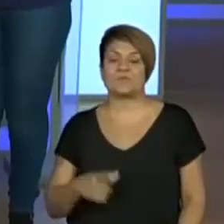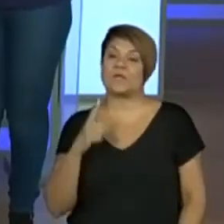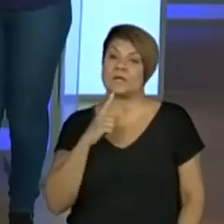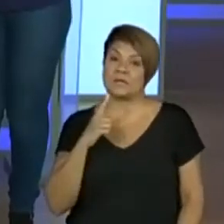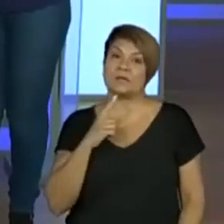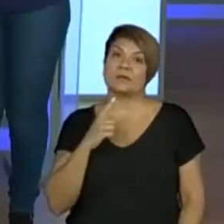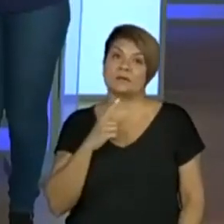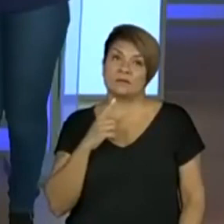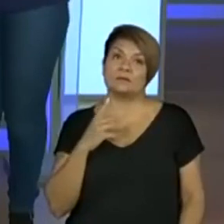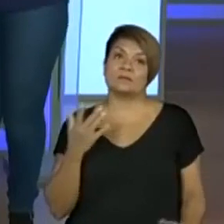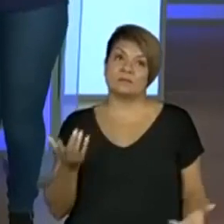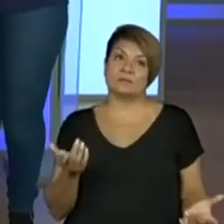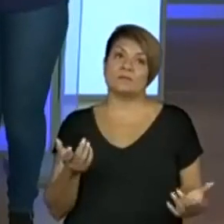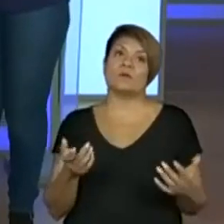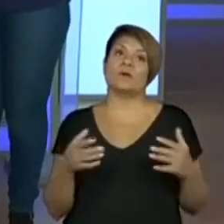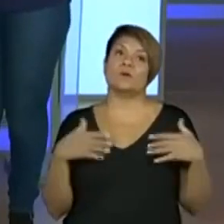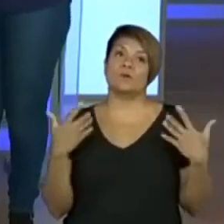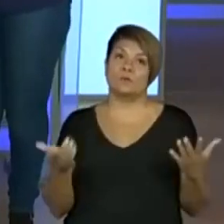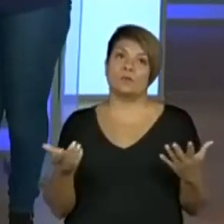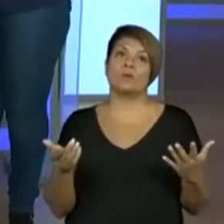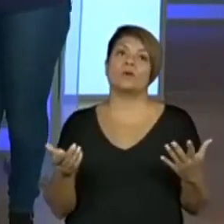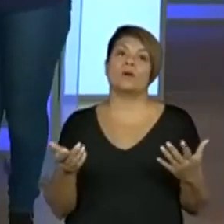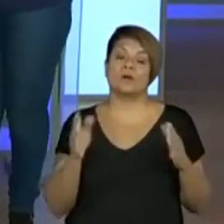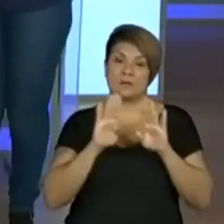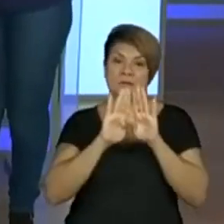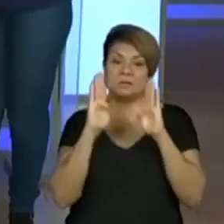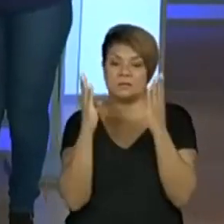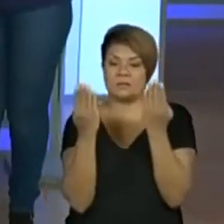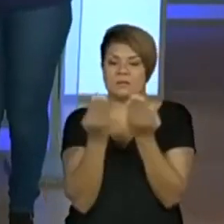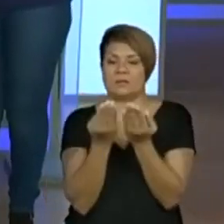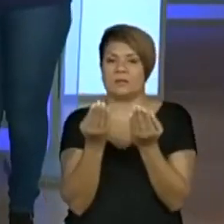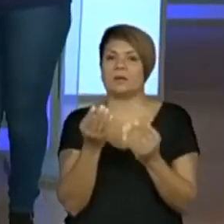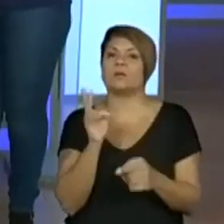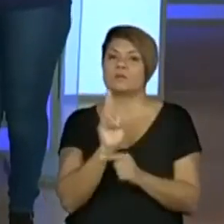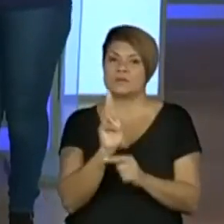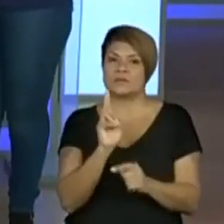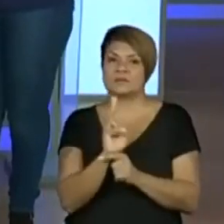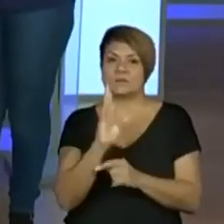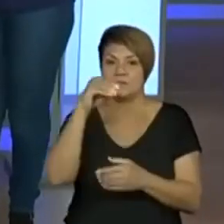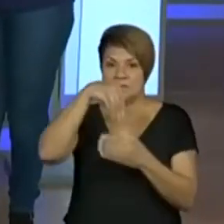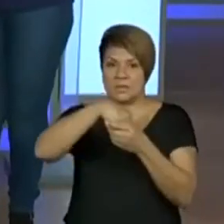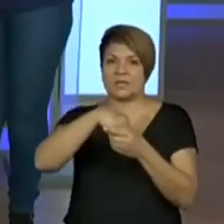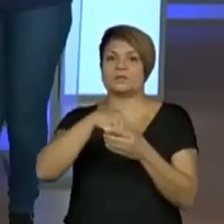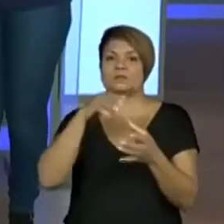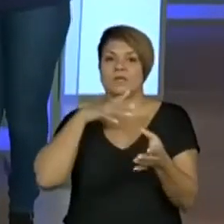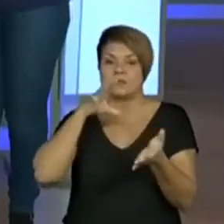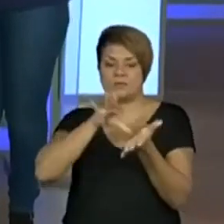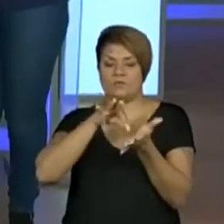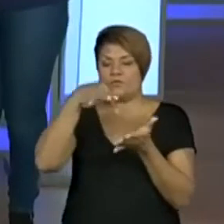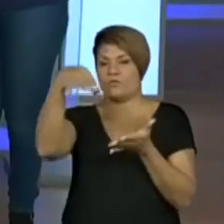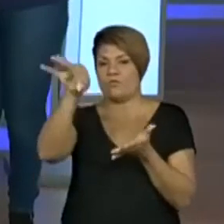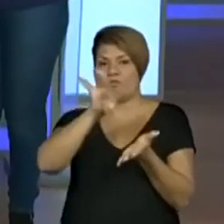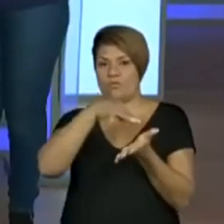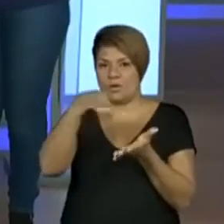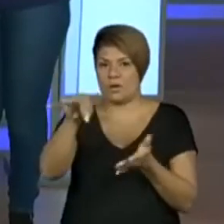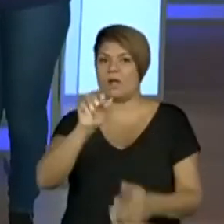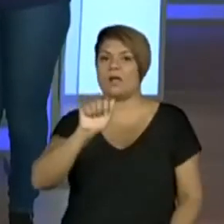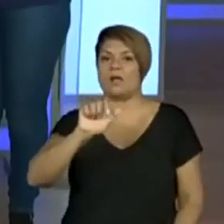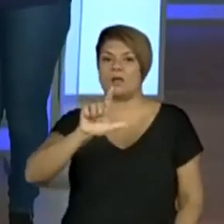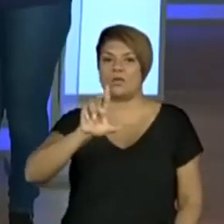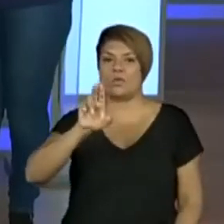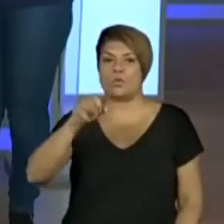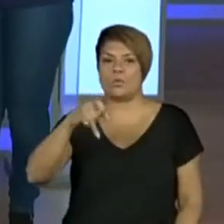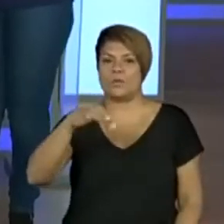também tem uma proteção não é porque quando a gente mente Isso é uma folha de alumínio folha de alumínio porque se não